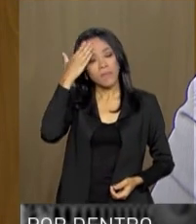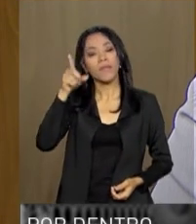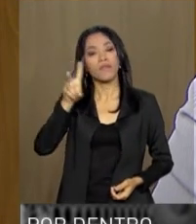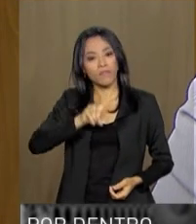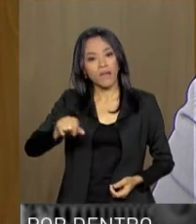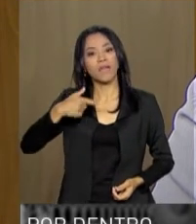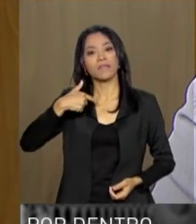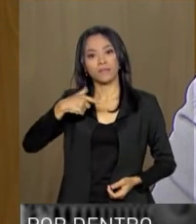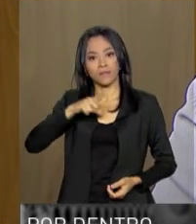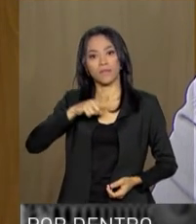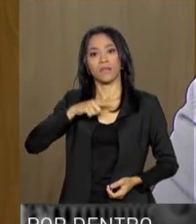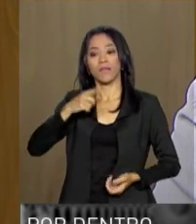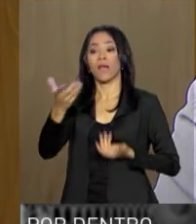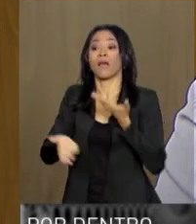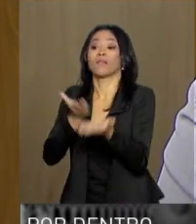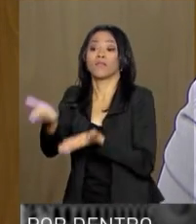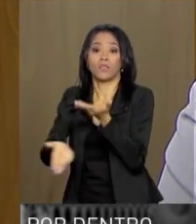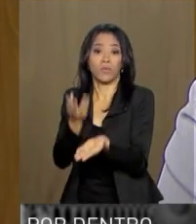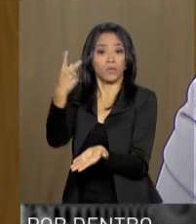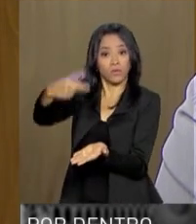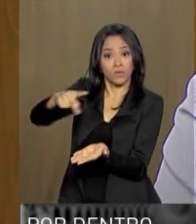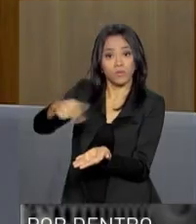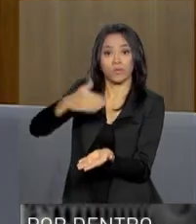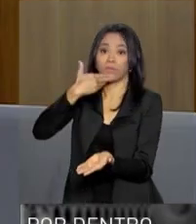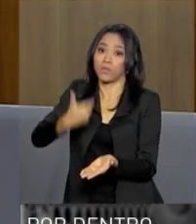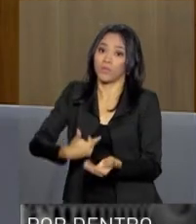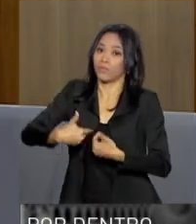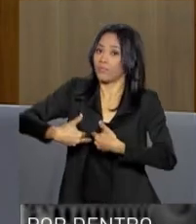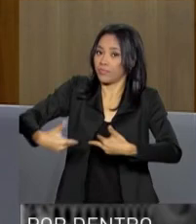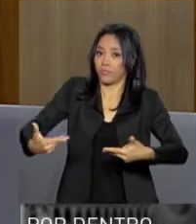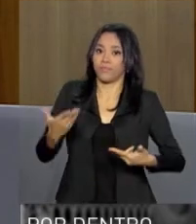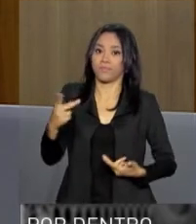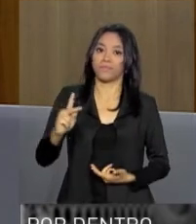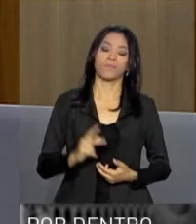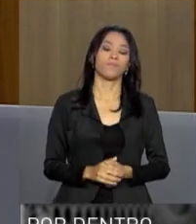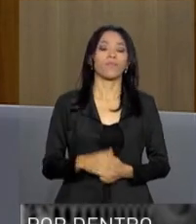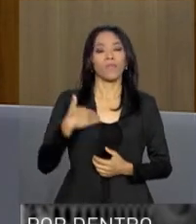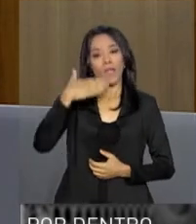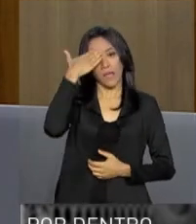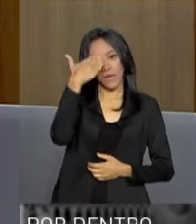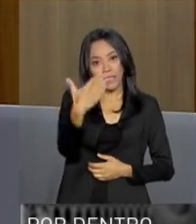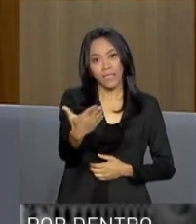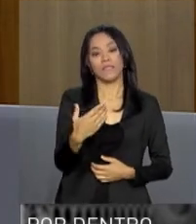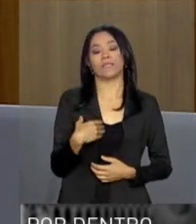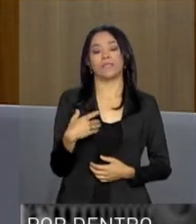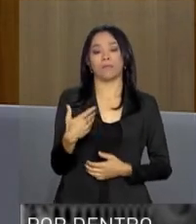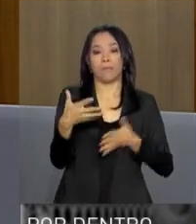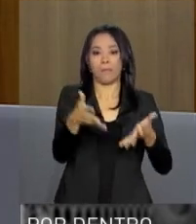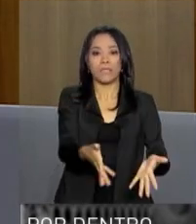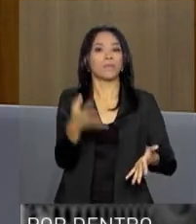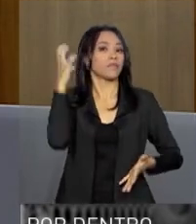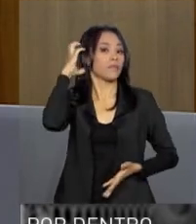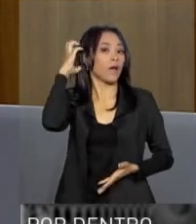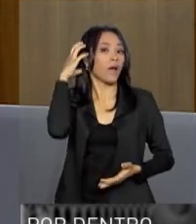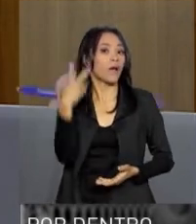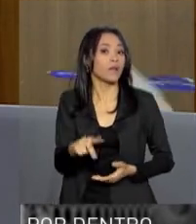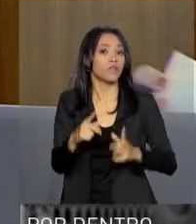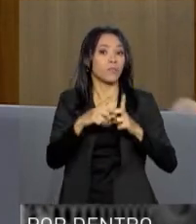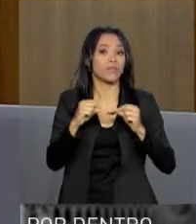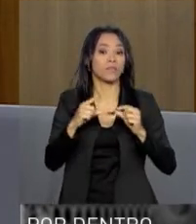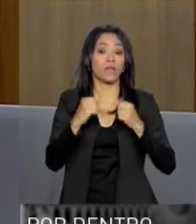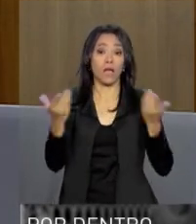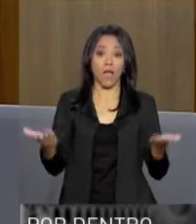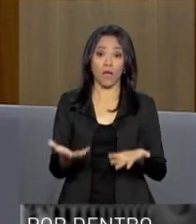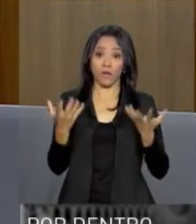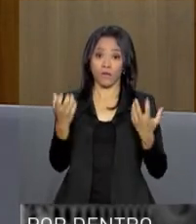e todas as suas demandas agradeço a participação do colega estevão da marca da rádio nacional de brasília ea gente segue agora até o rio